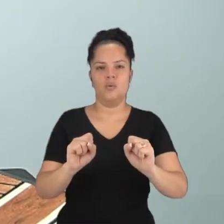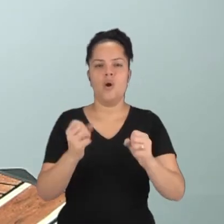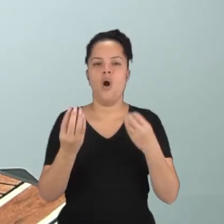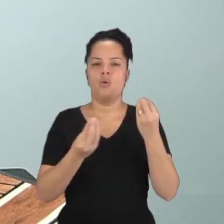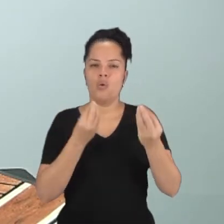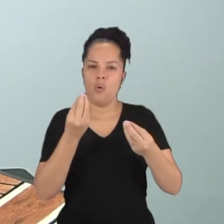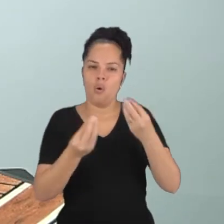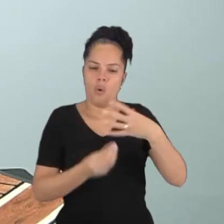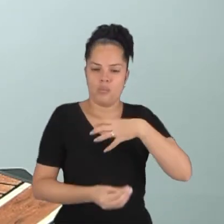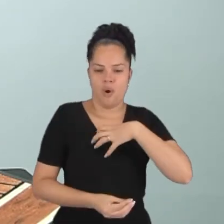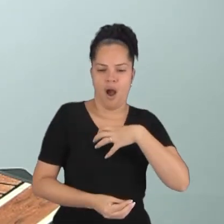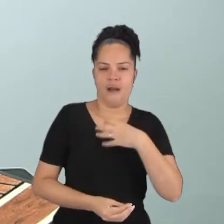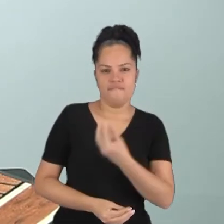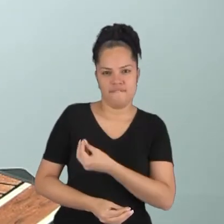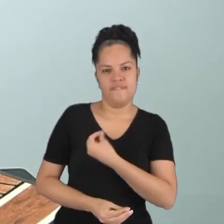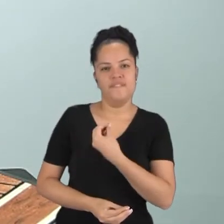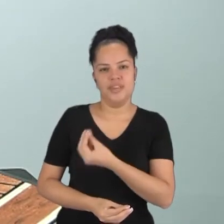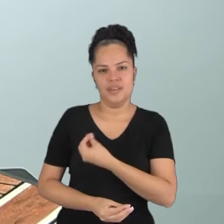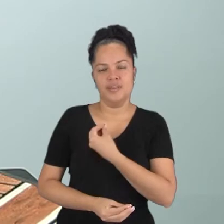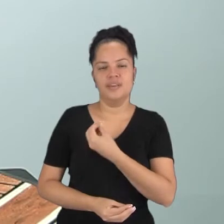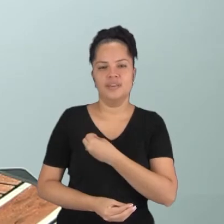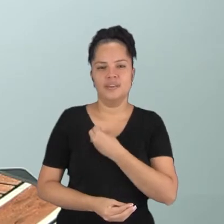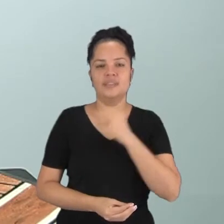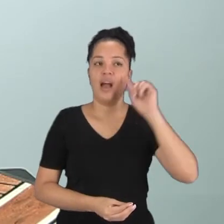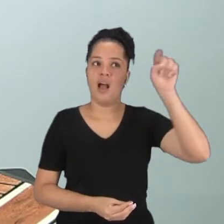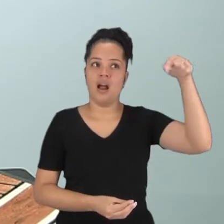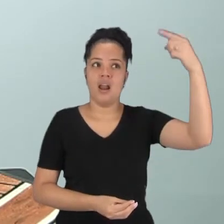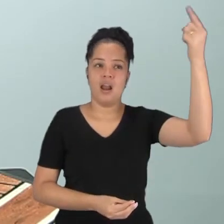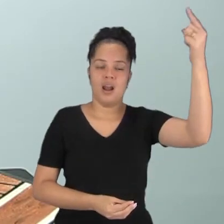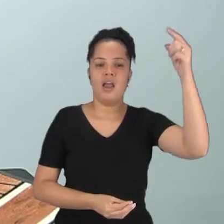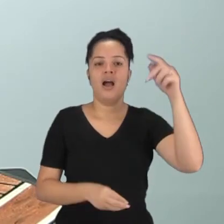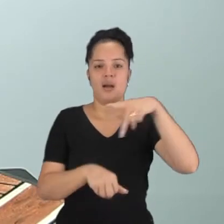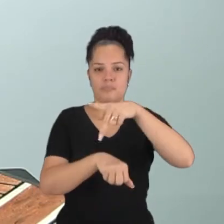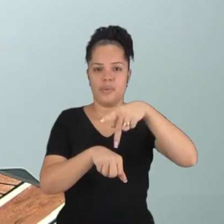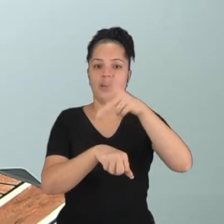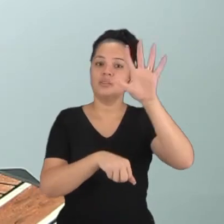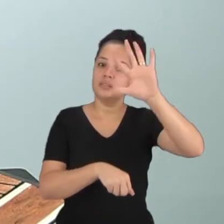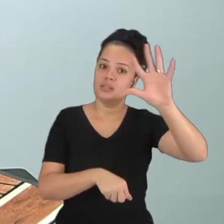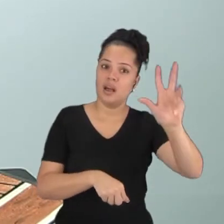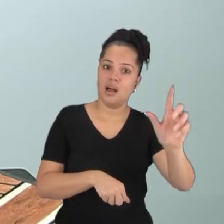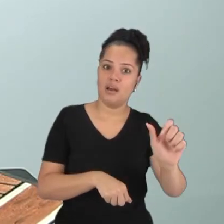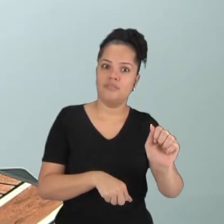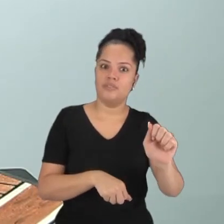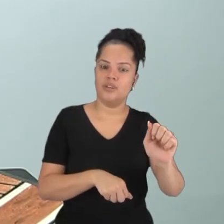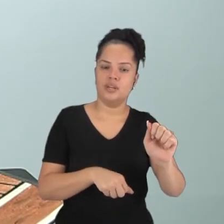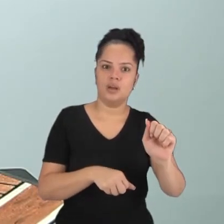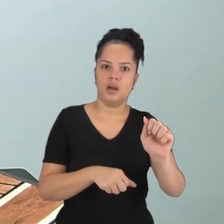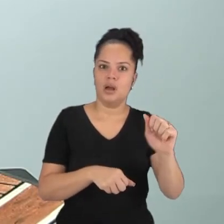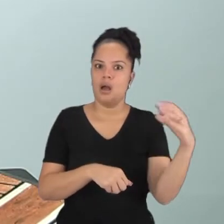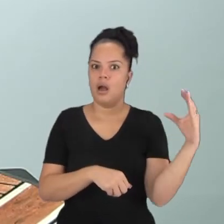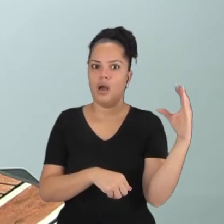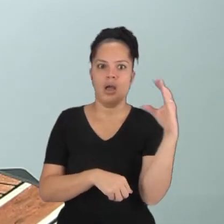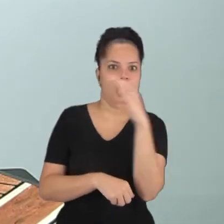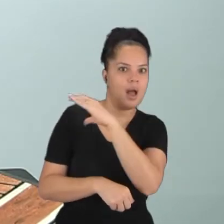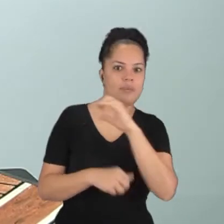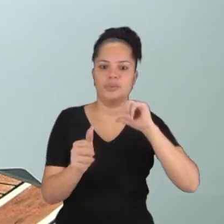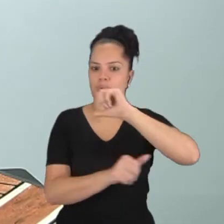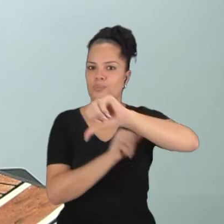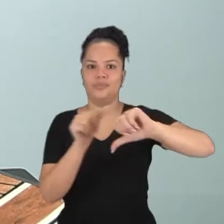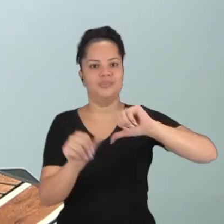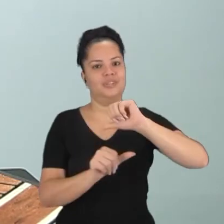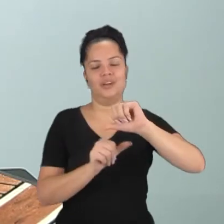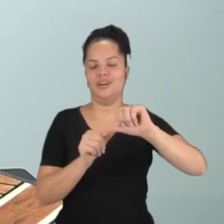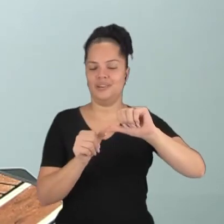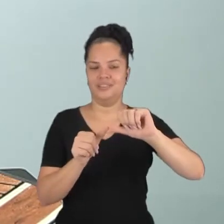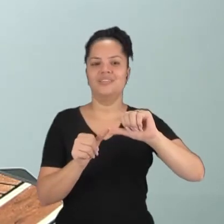de viver lá na África, né, em seus países, em sua comunidade, e de repente tiveram que deixar tudo para trás.